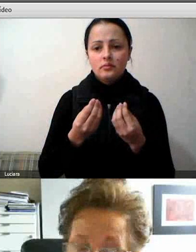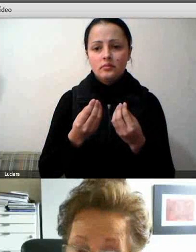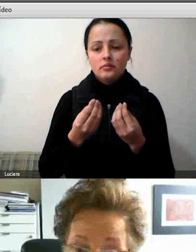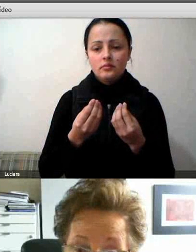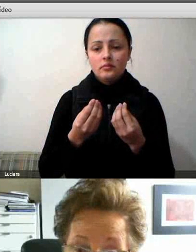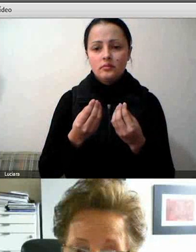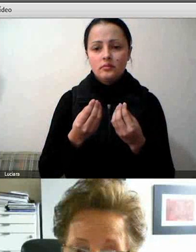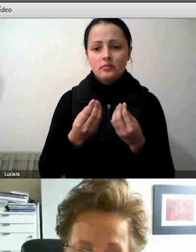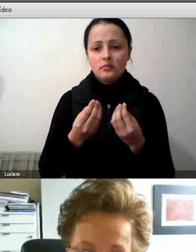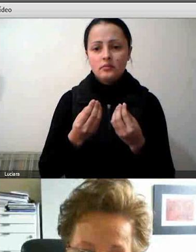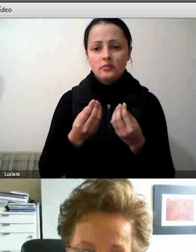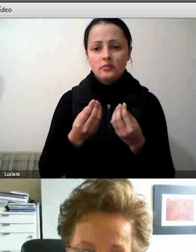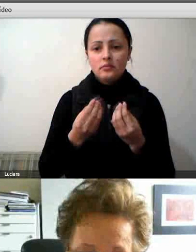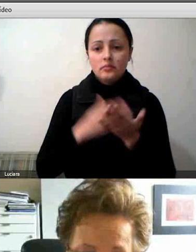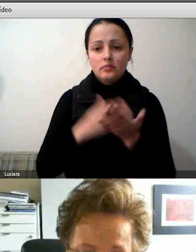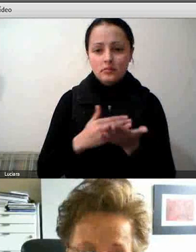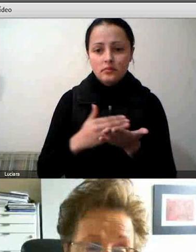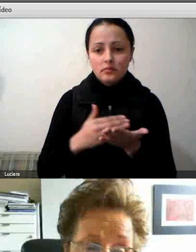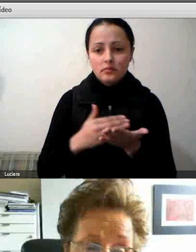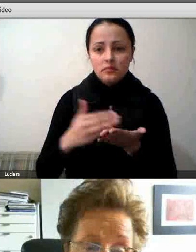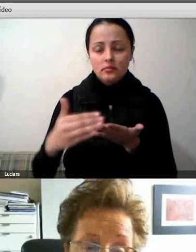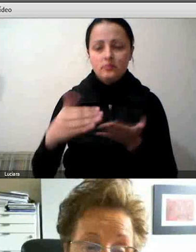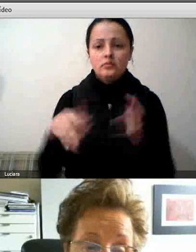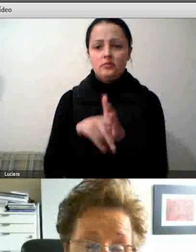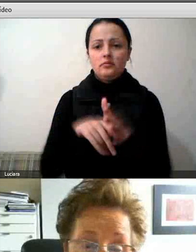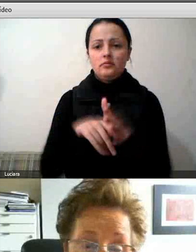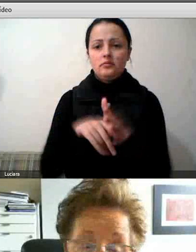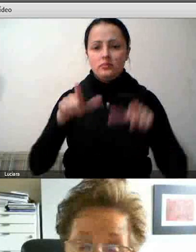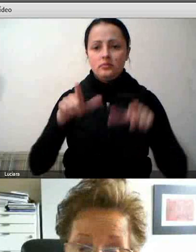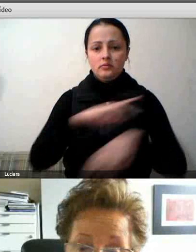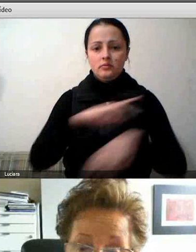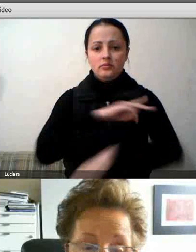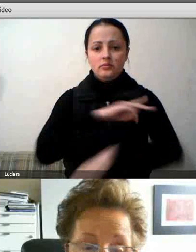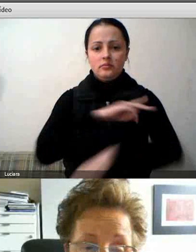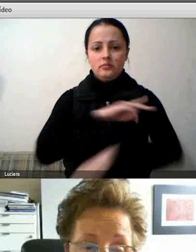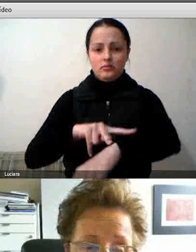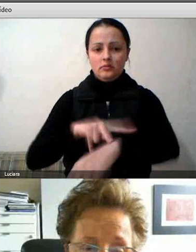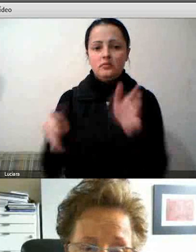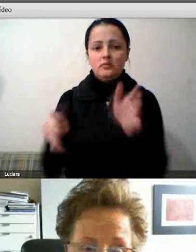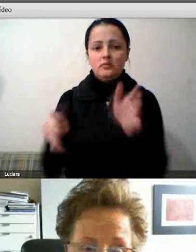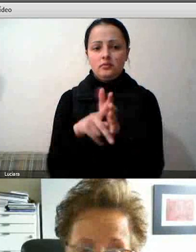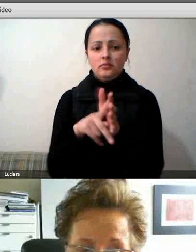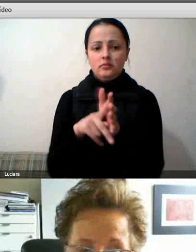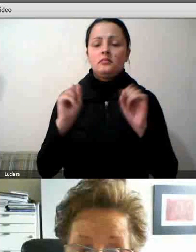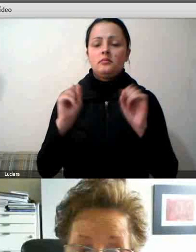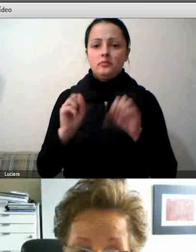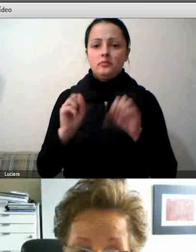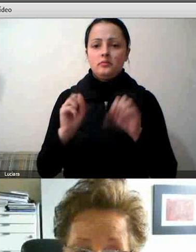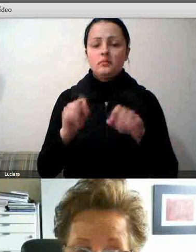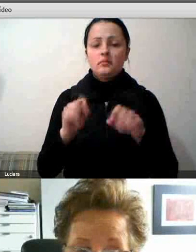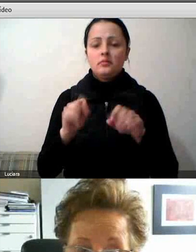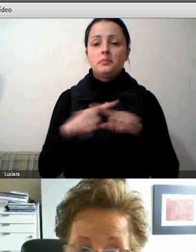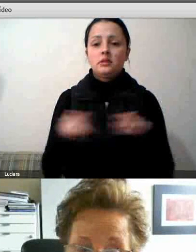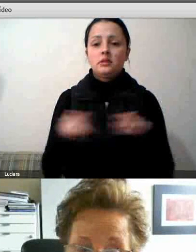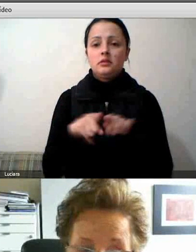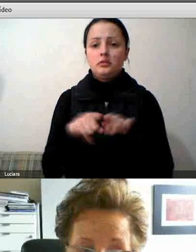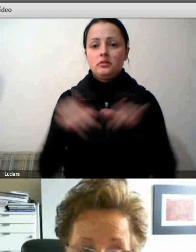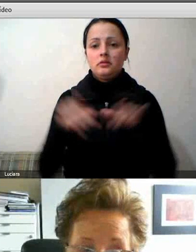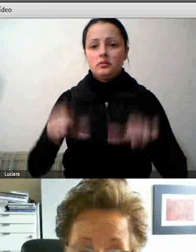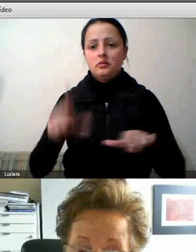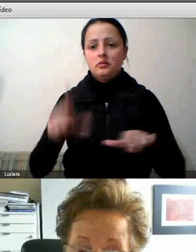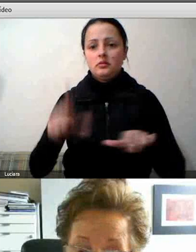a iniciativa, departamento pedagógico, Secretaria de Educação, mas também do Departamento de Logística e